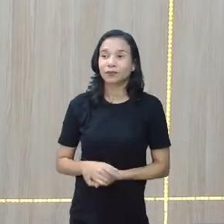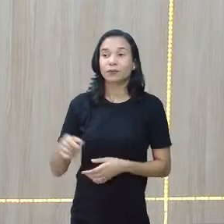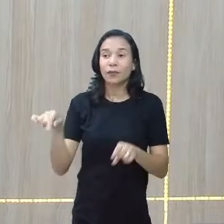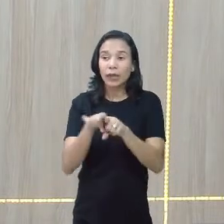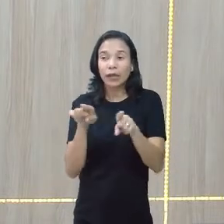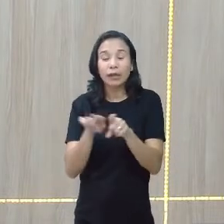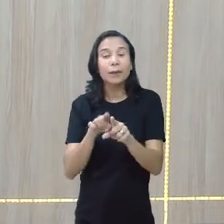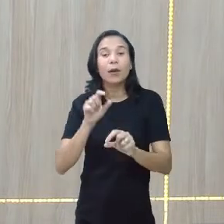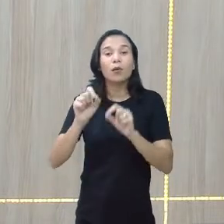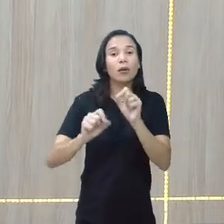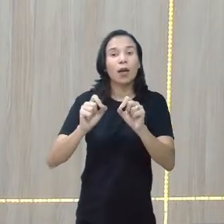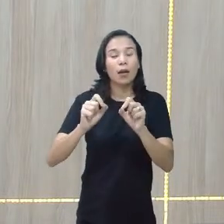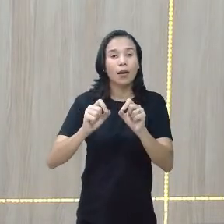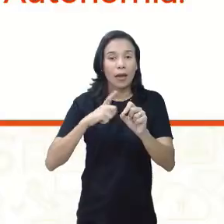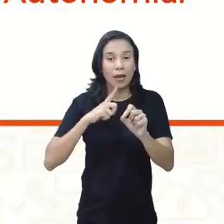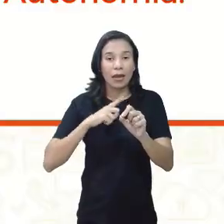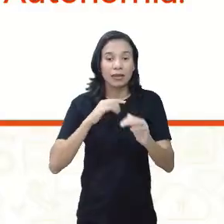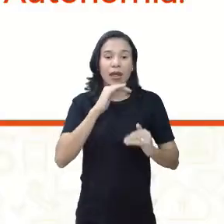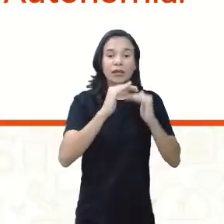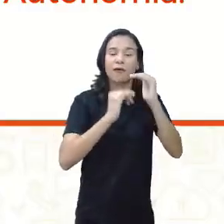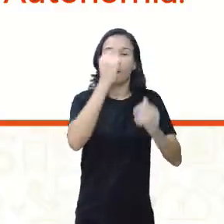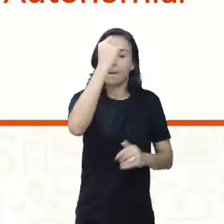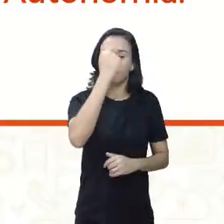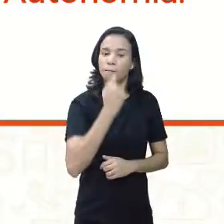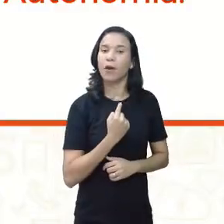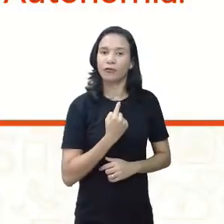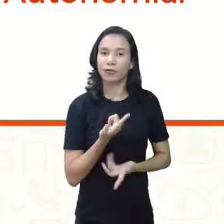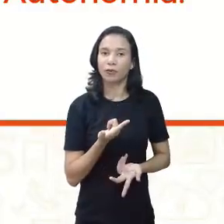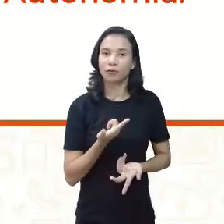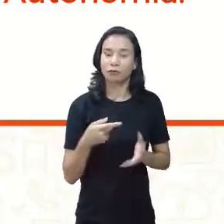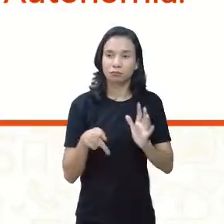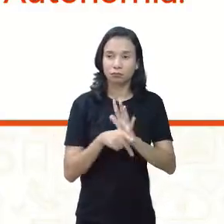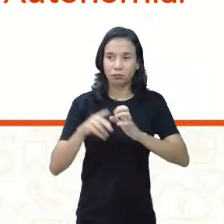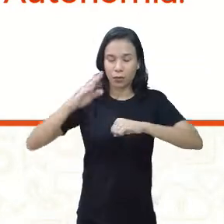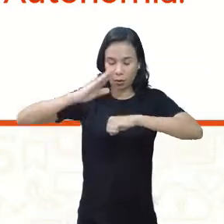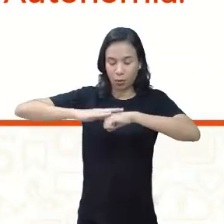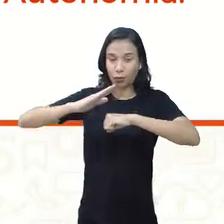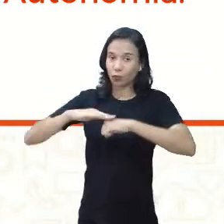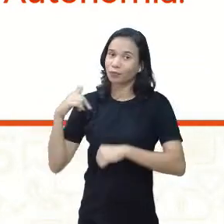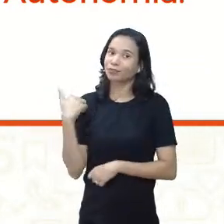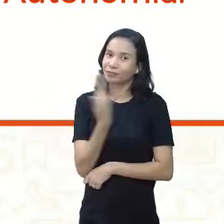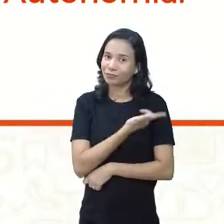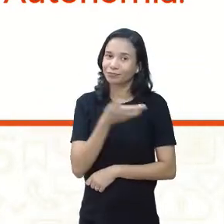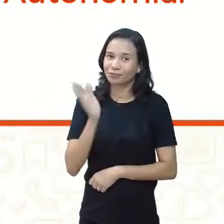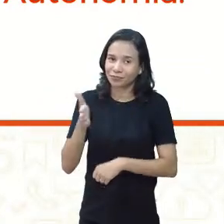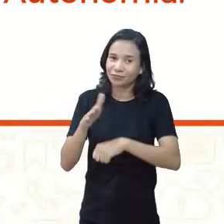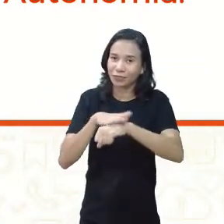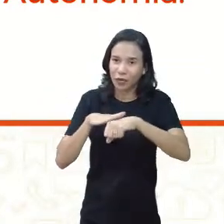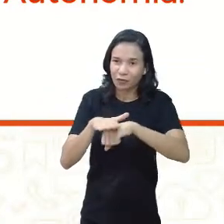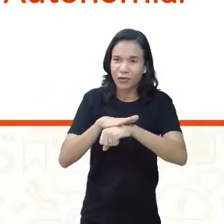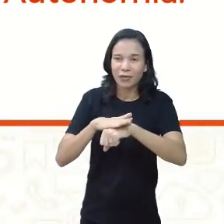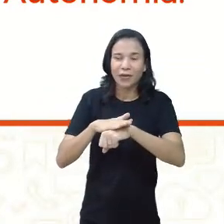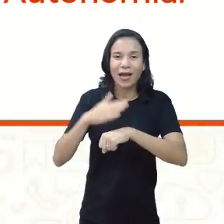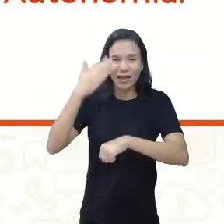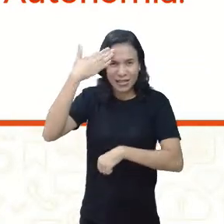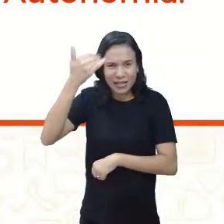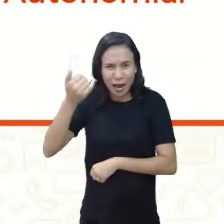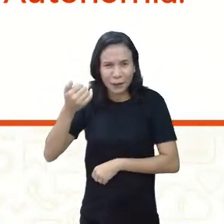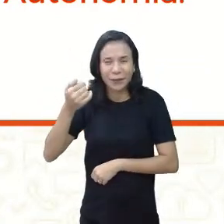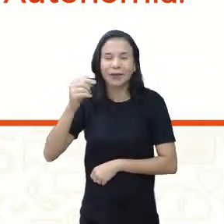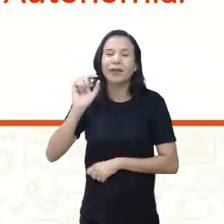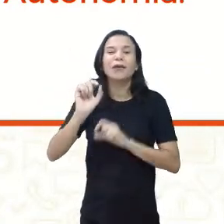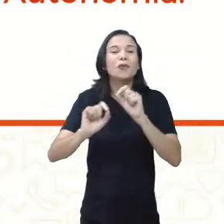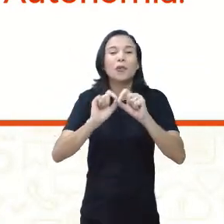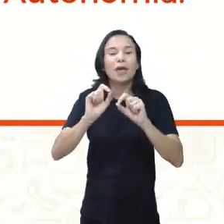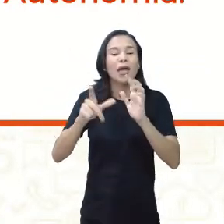A formação da personalidade, né, e a autonomia que a gente já falou. A gente sabe que a